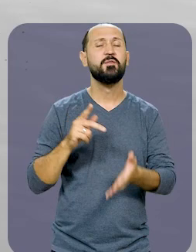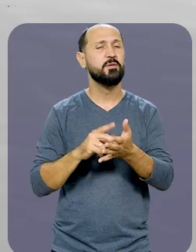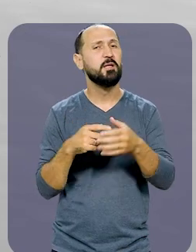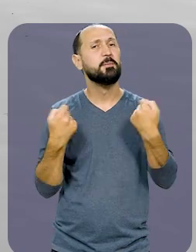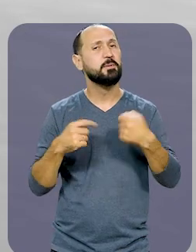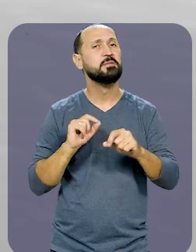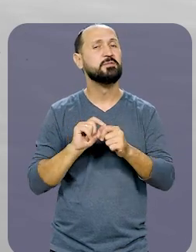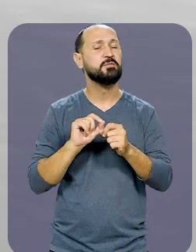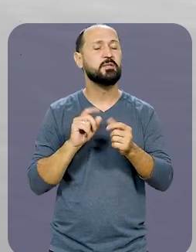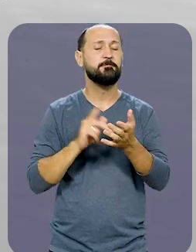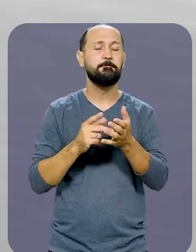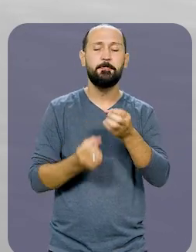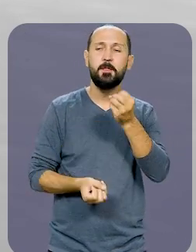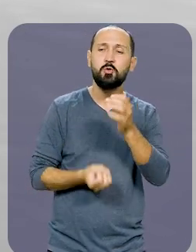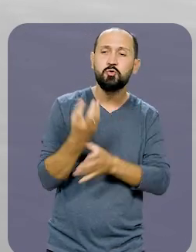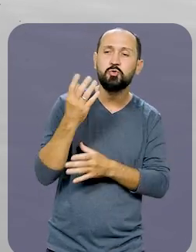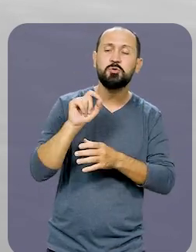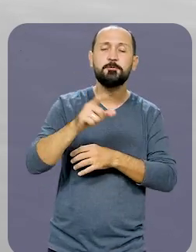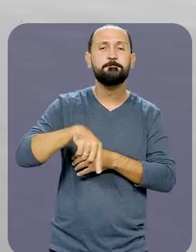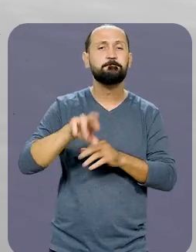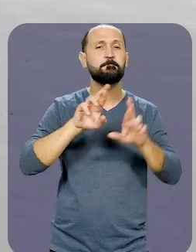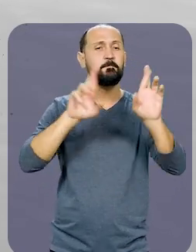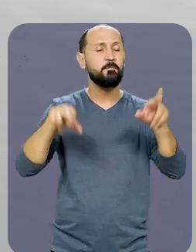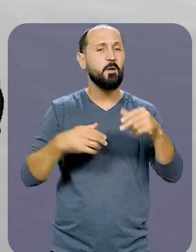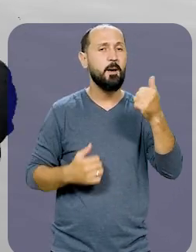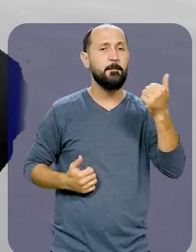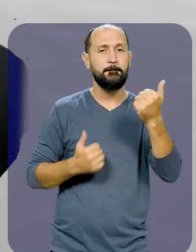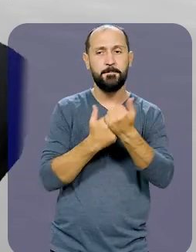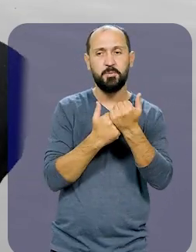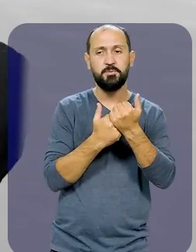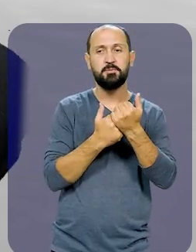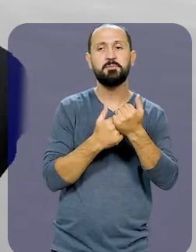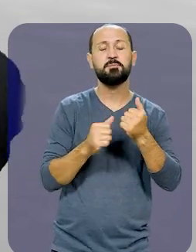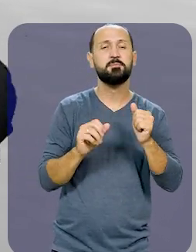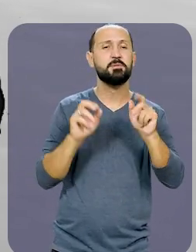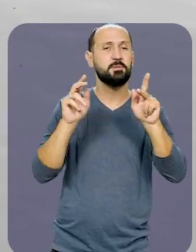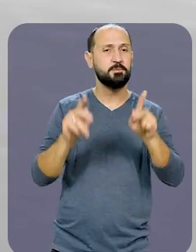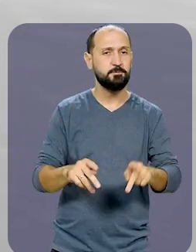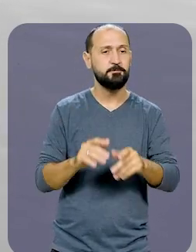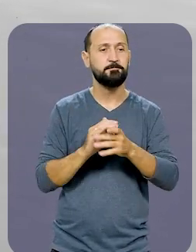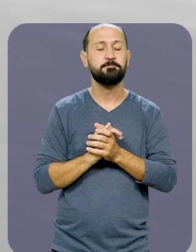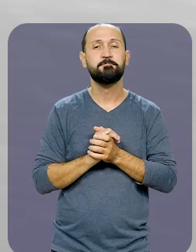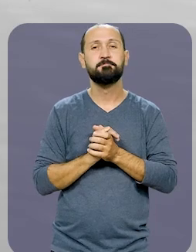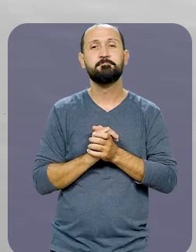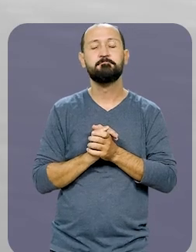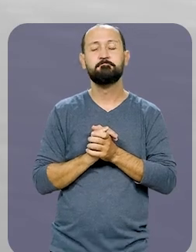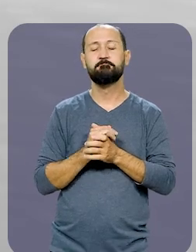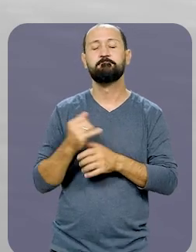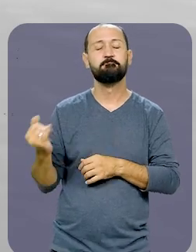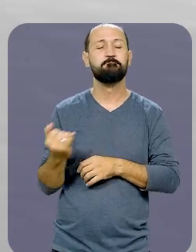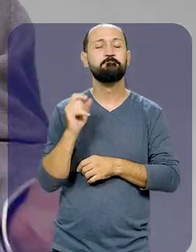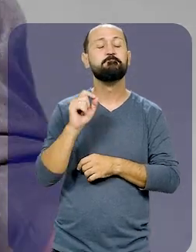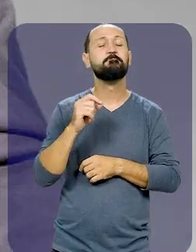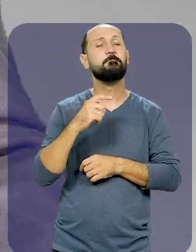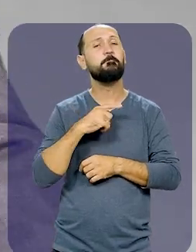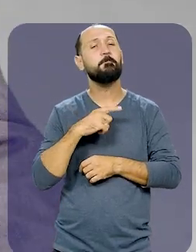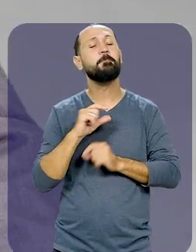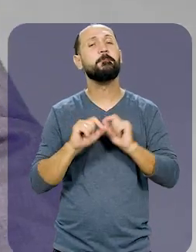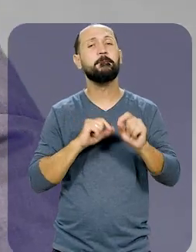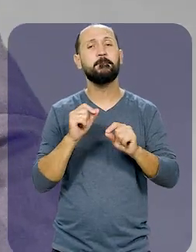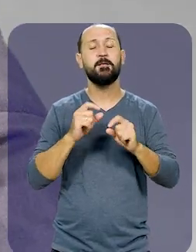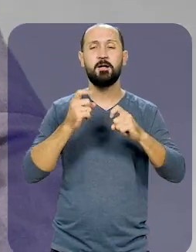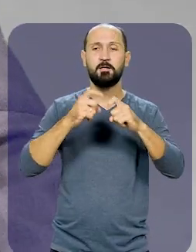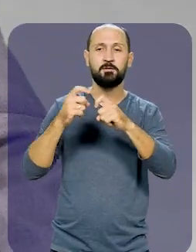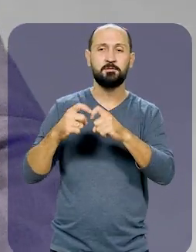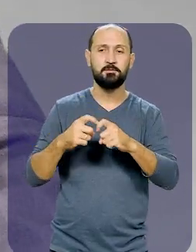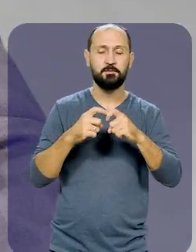né, criar essa rede de apoio para essa população afetada. Importantíssimo. Nós temos que...